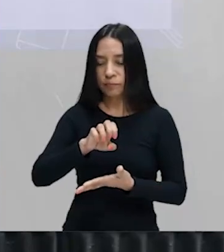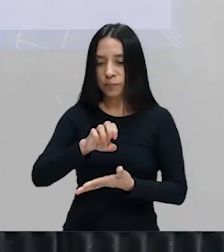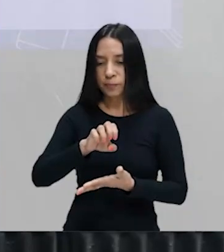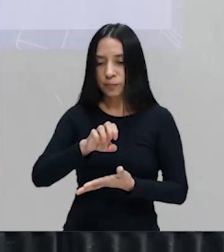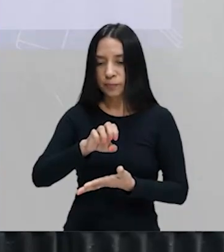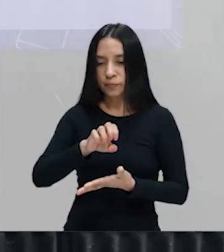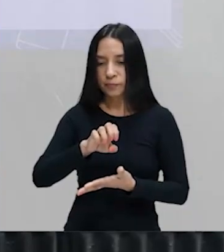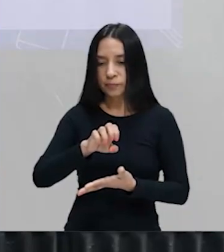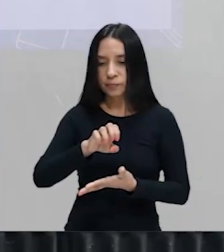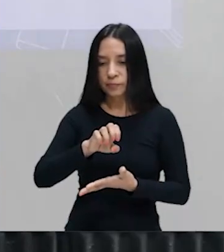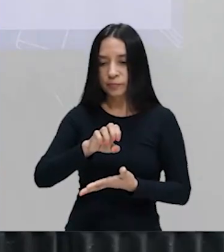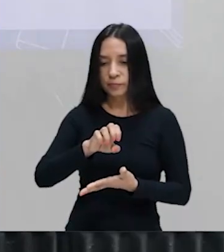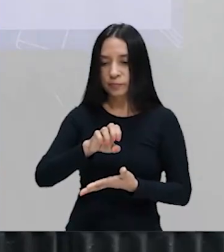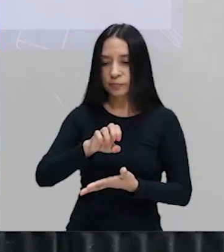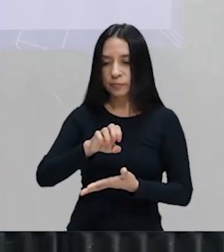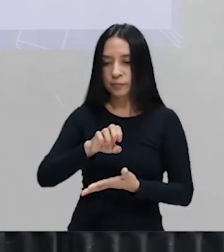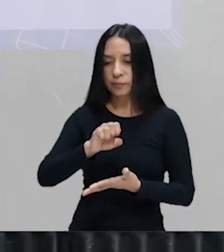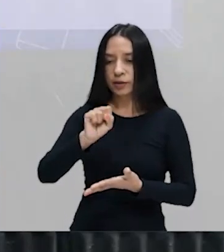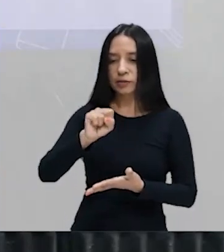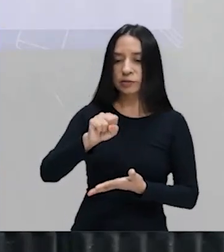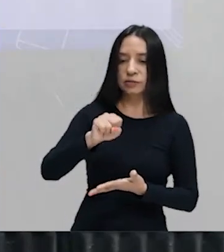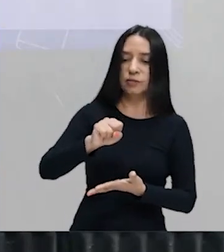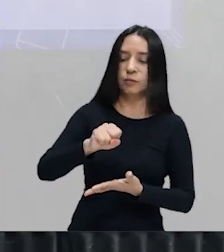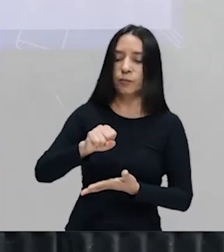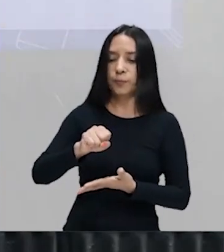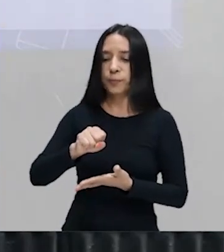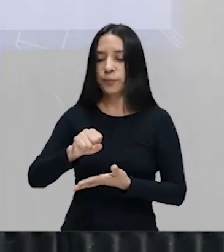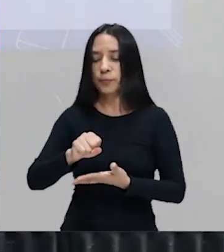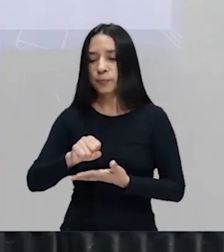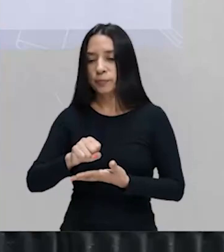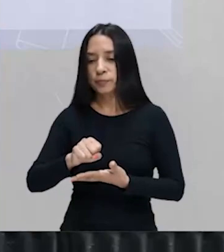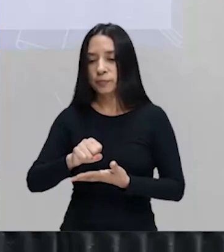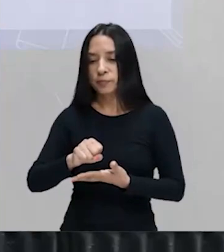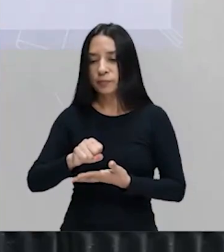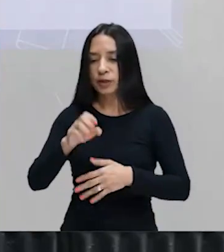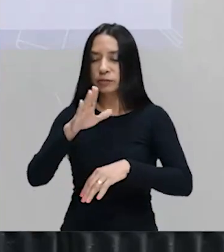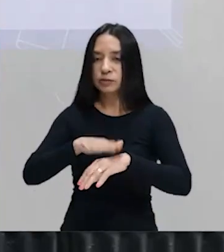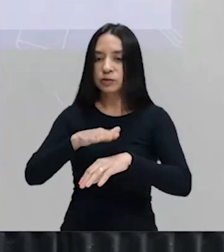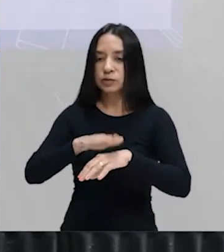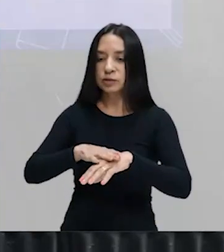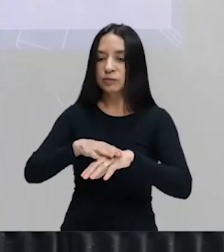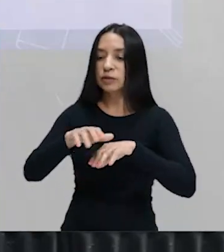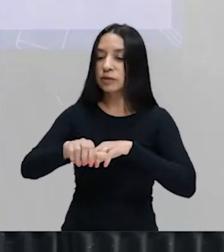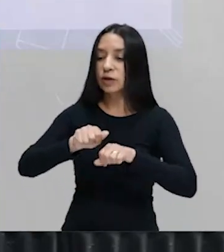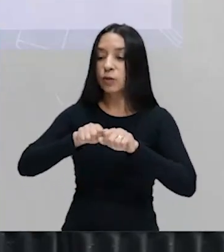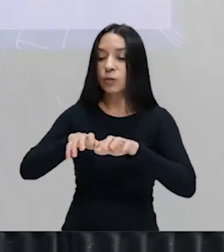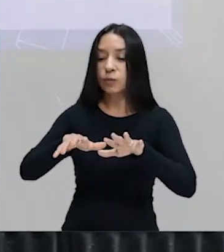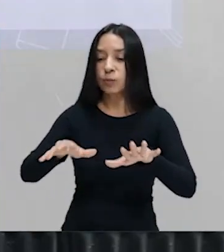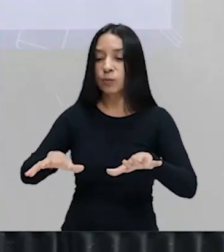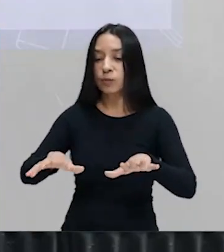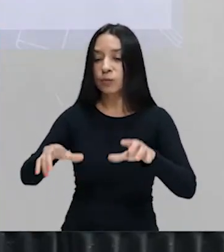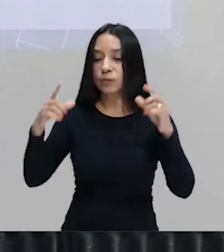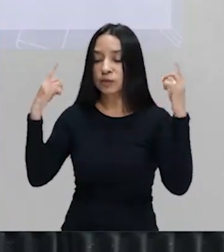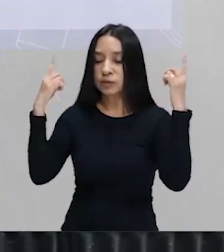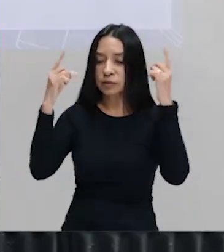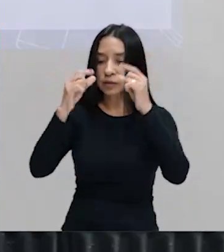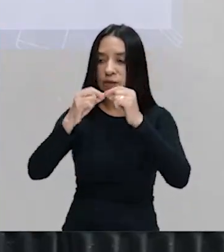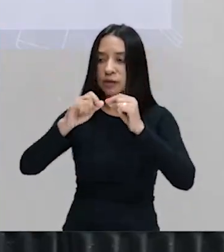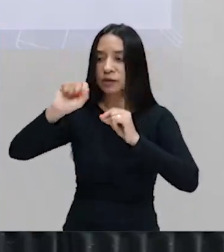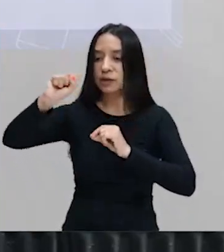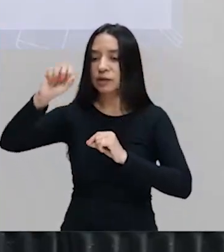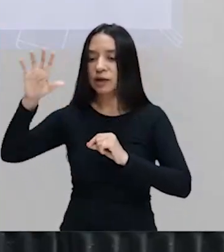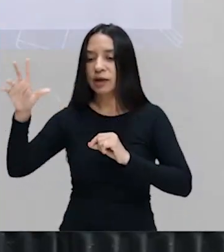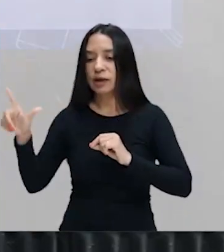colônias gregas, sim, nas colônias gregas, certo? Chamadas colônias gregas da Ásia Menor. Então, olha